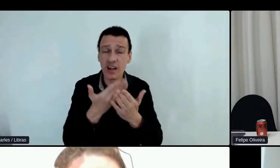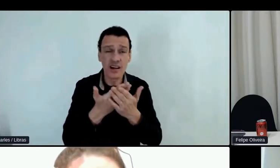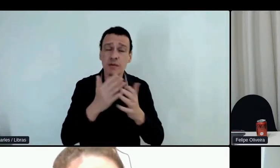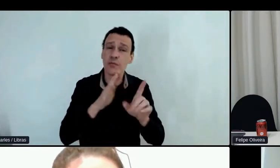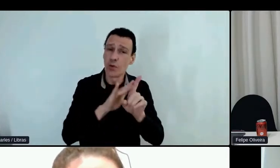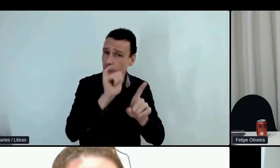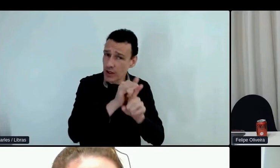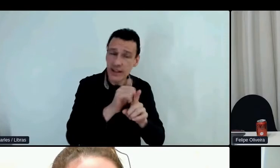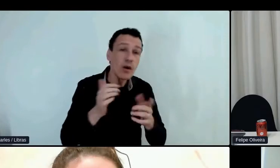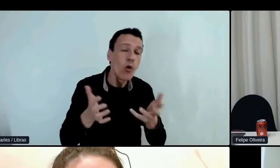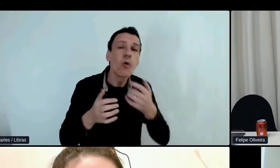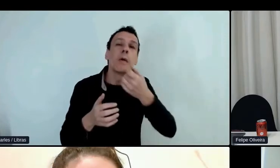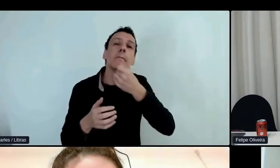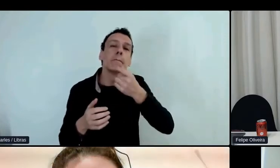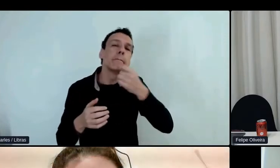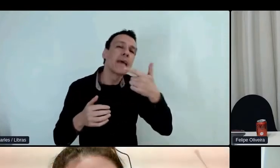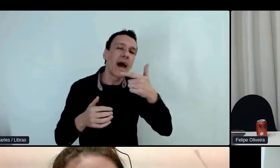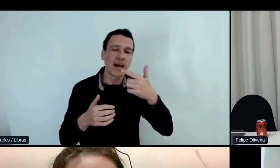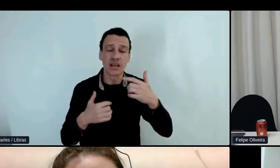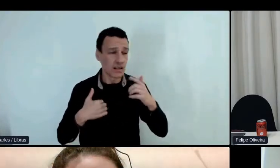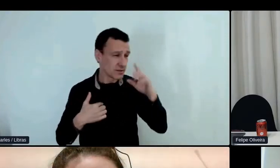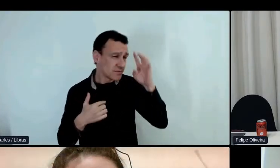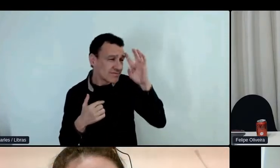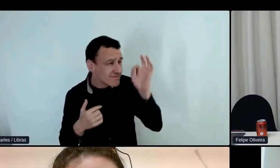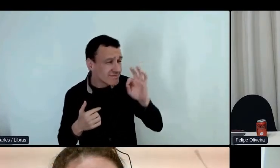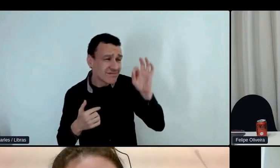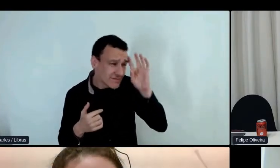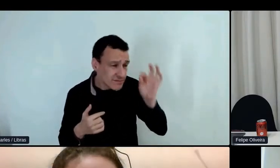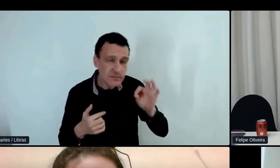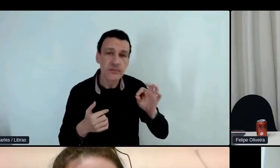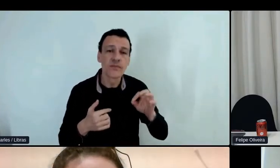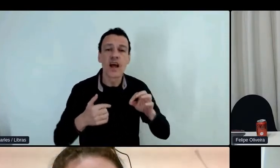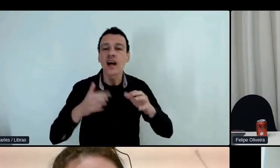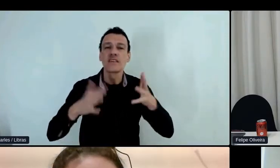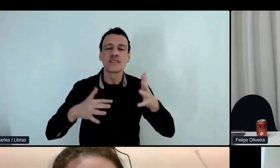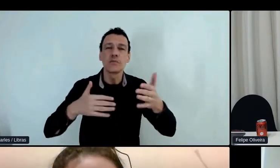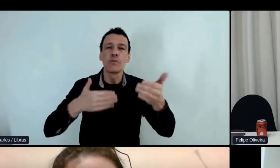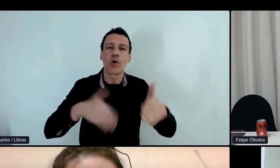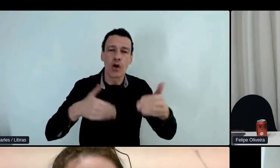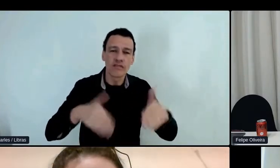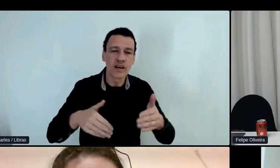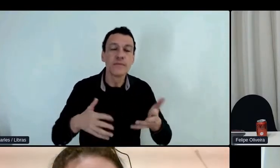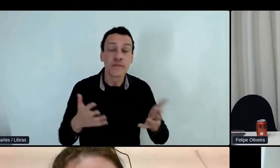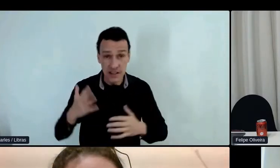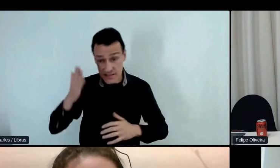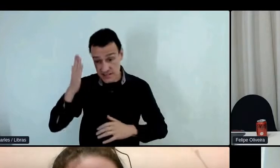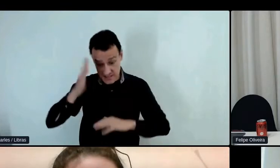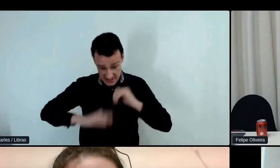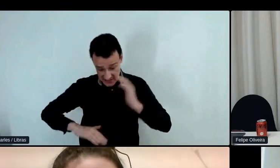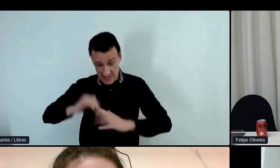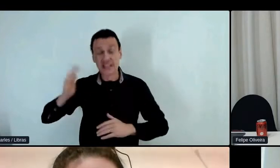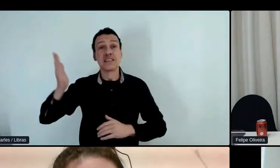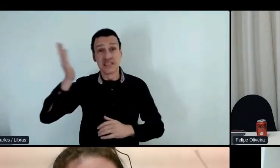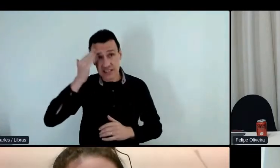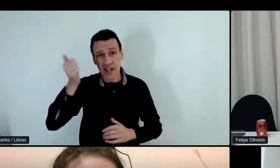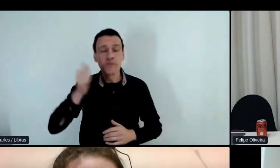são diferentes, normalmente sofrem bullying na escola, não entende a piadinha